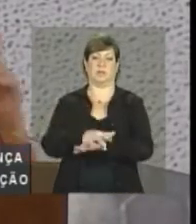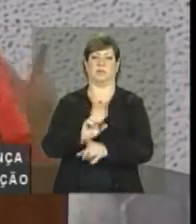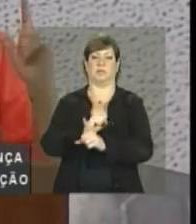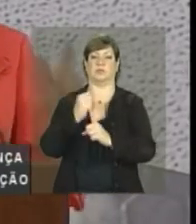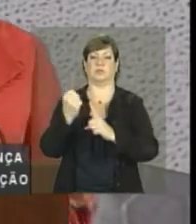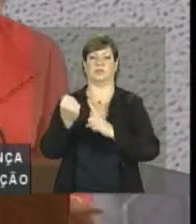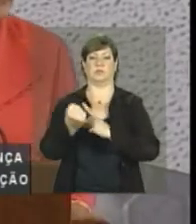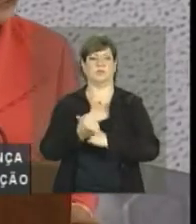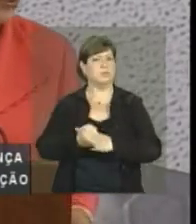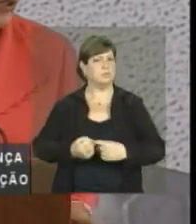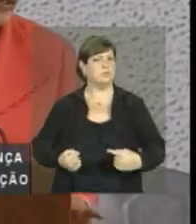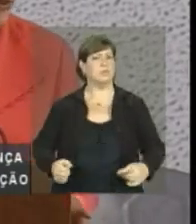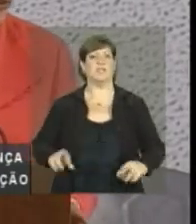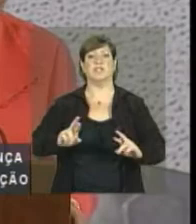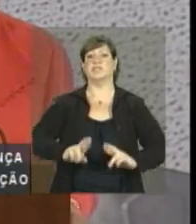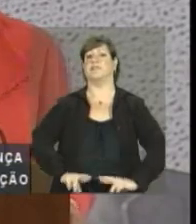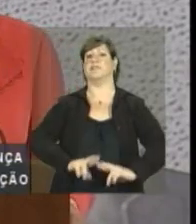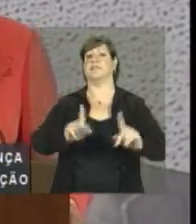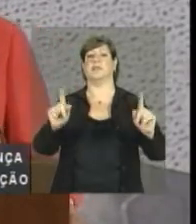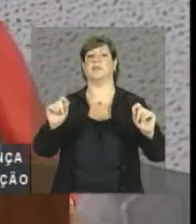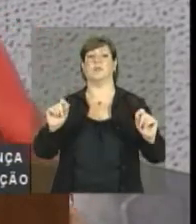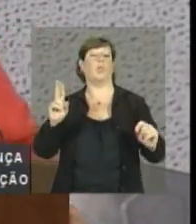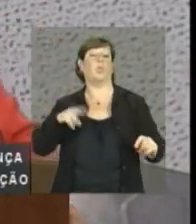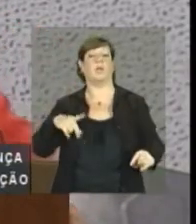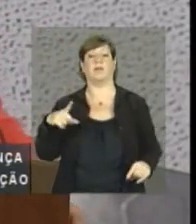sem precedentes na história do Brasil.